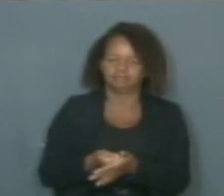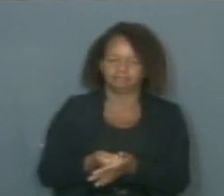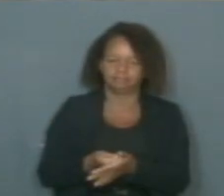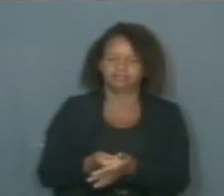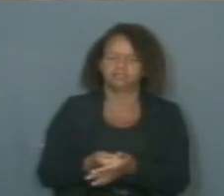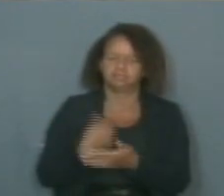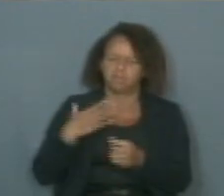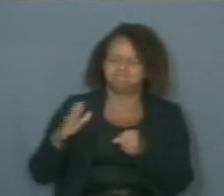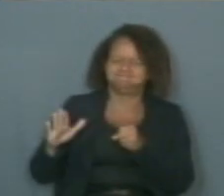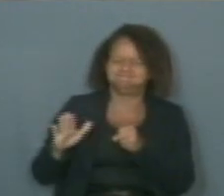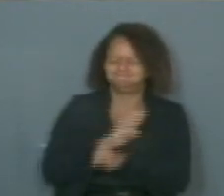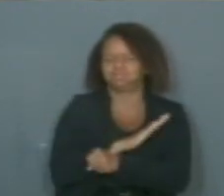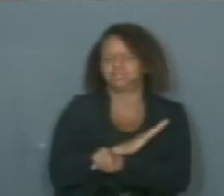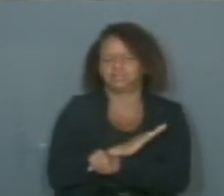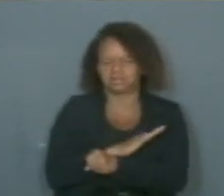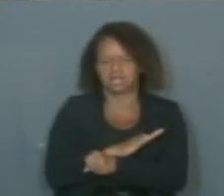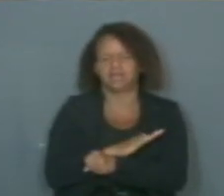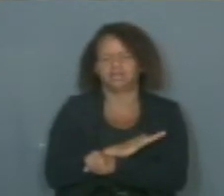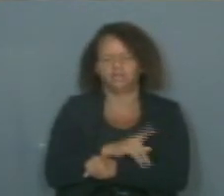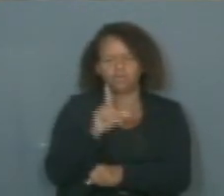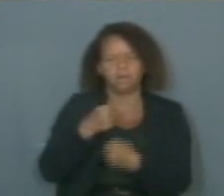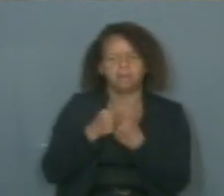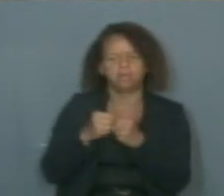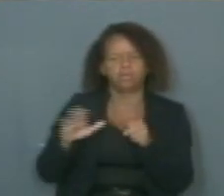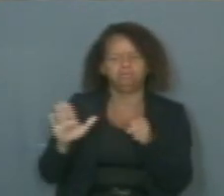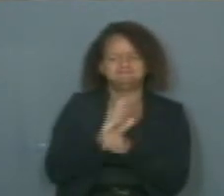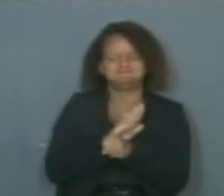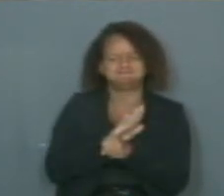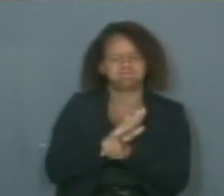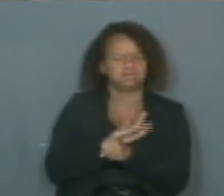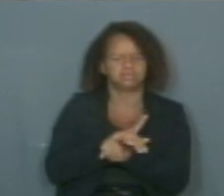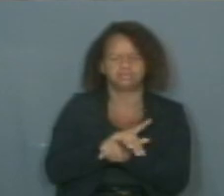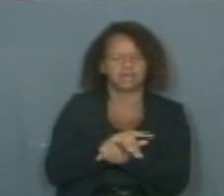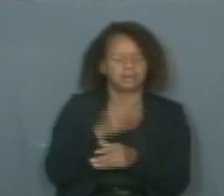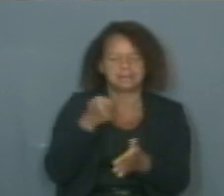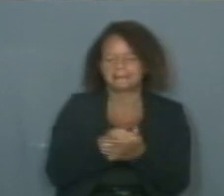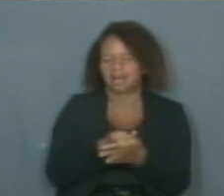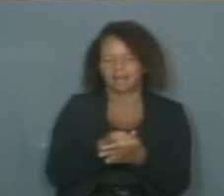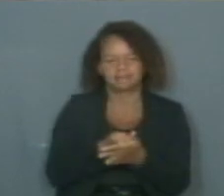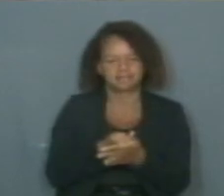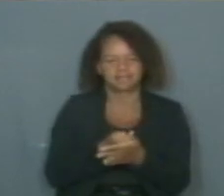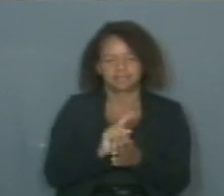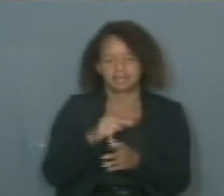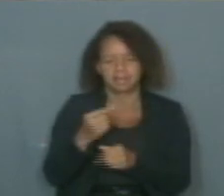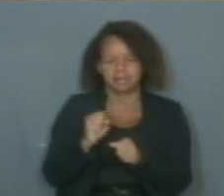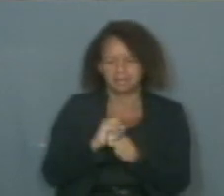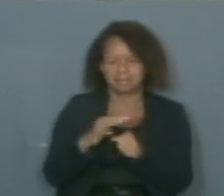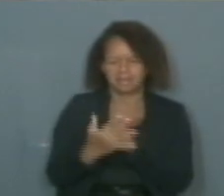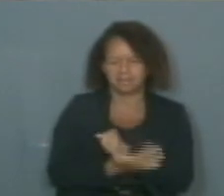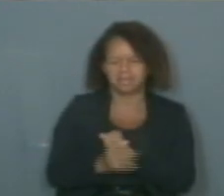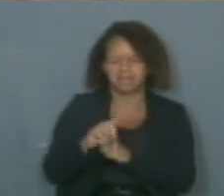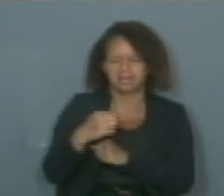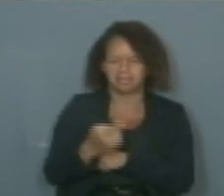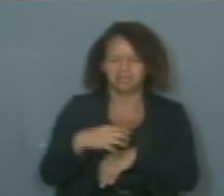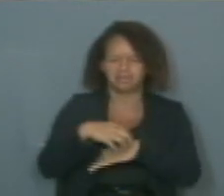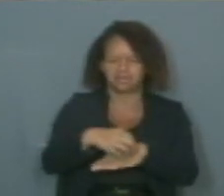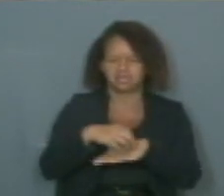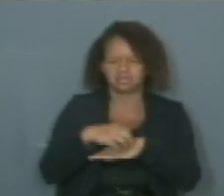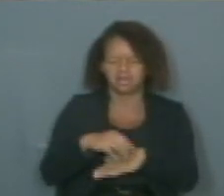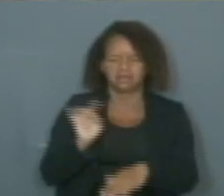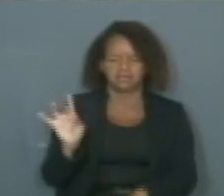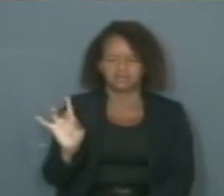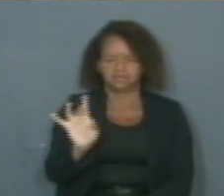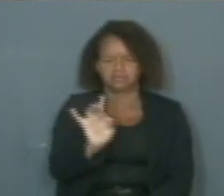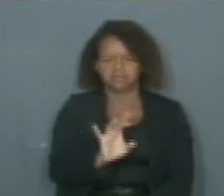Pode andar lotado como foi, vai, rapaz, o ônibus está lotado, mas ele não se paga. Depois da pandemia, depois do transporte